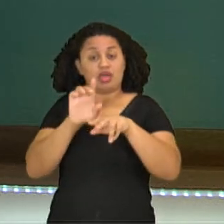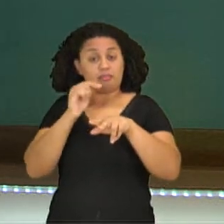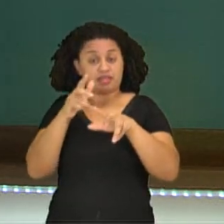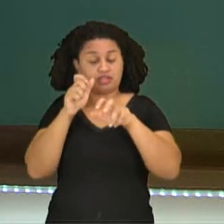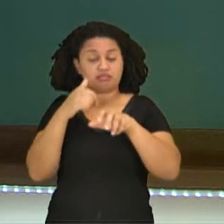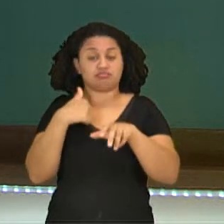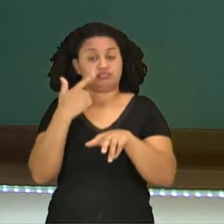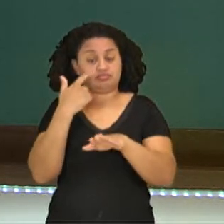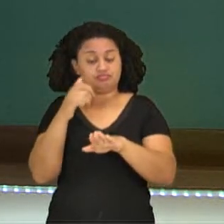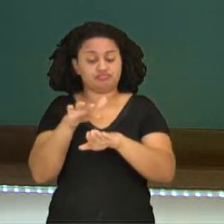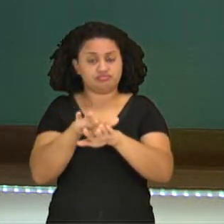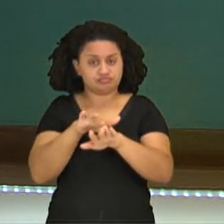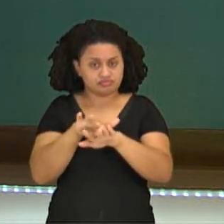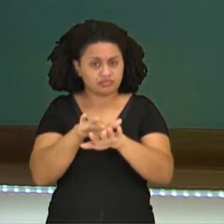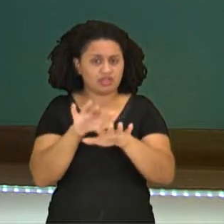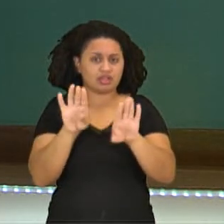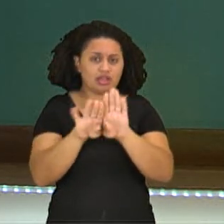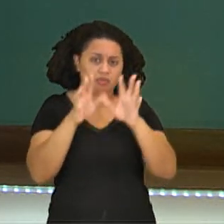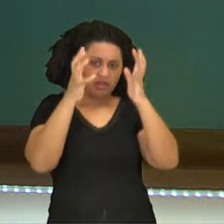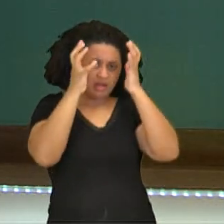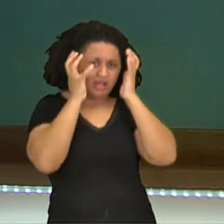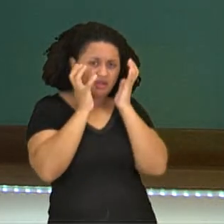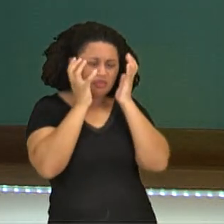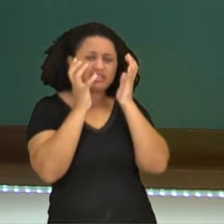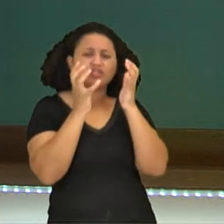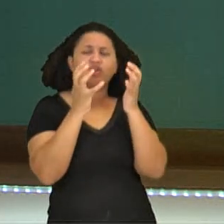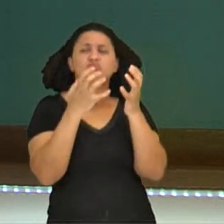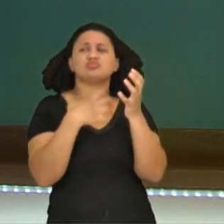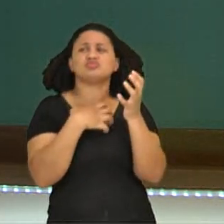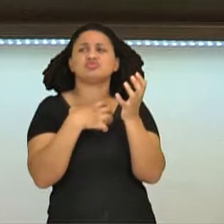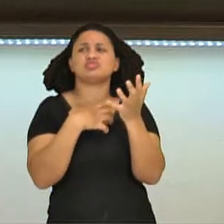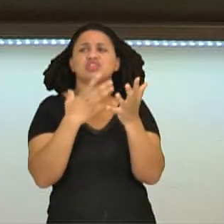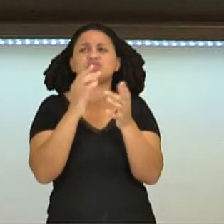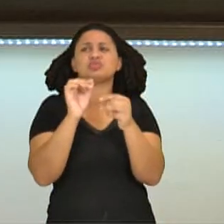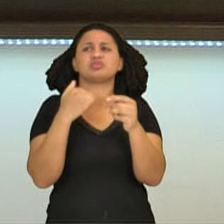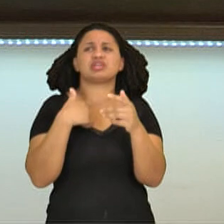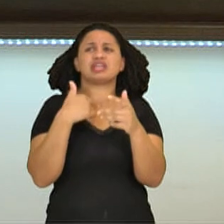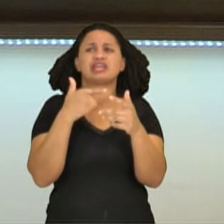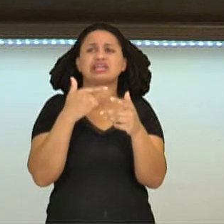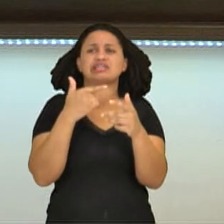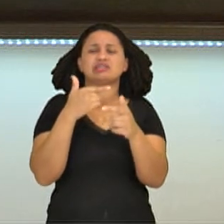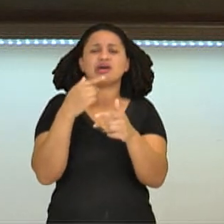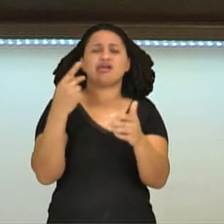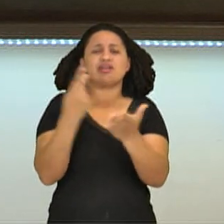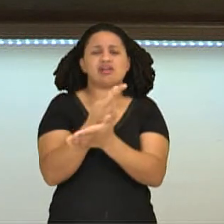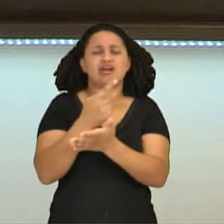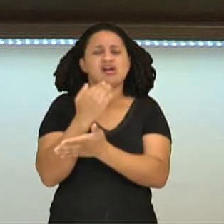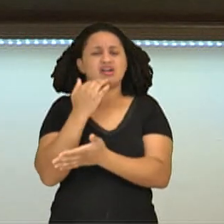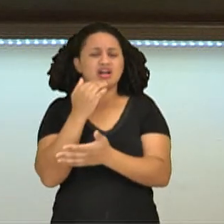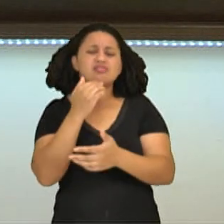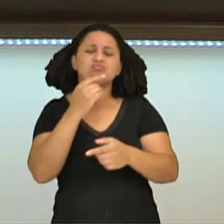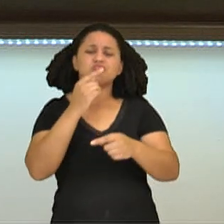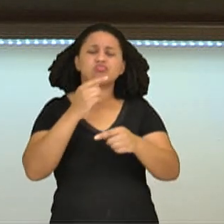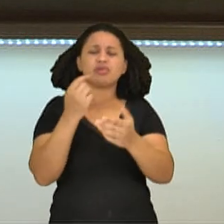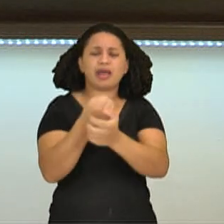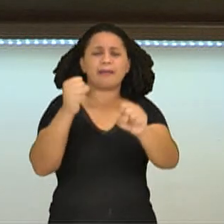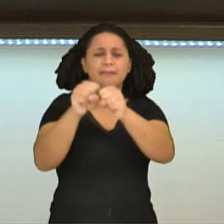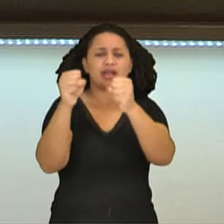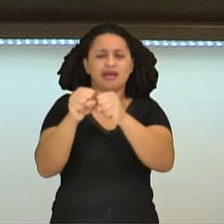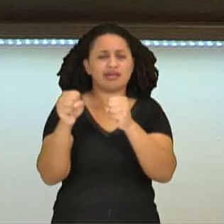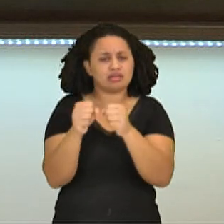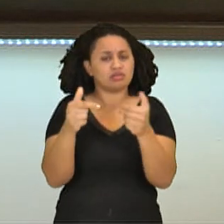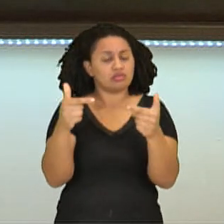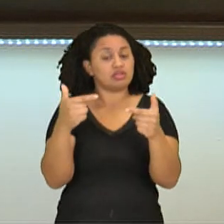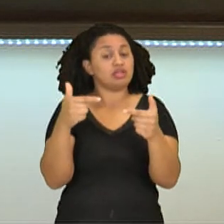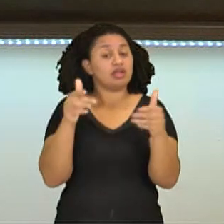olha que interessante, e na cabeça, com uma espécie de vandalismo. nesse período do domínio cushita, seria uma espécie de